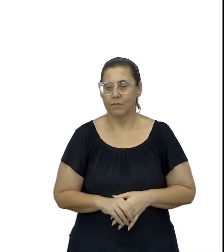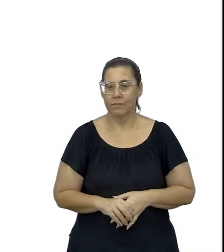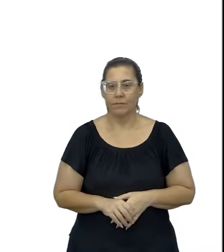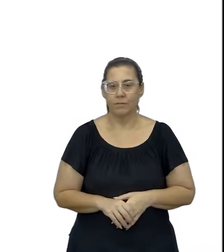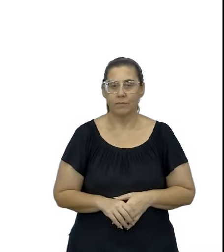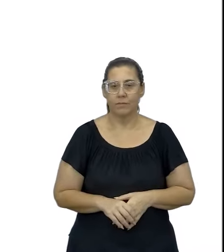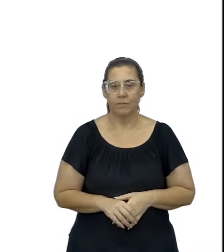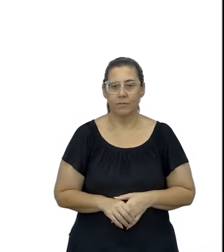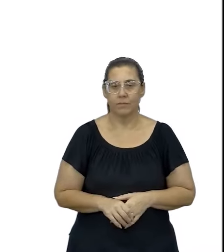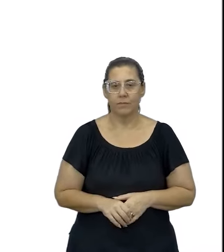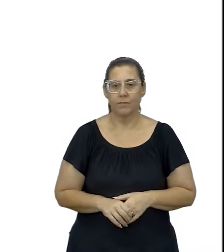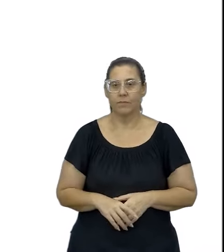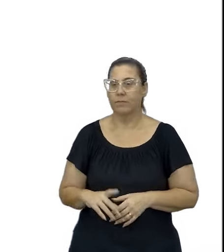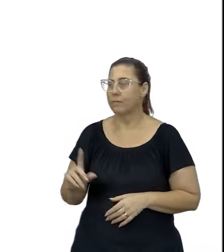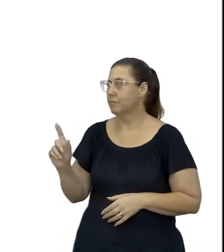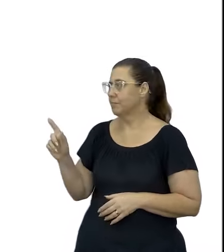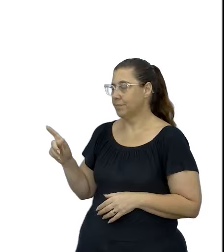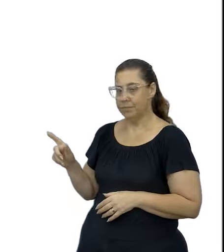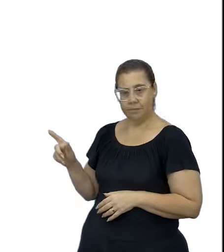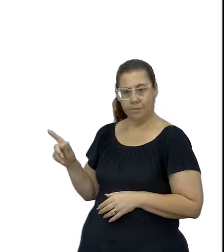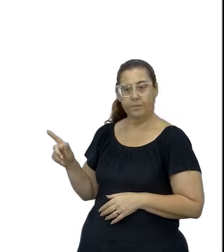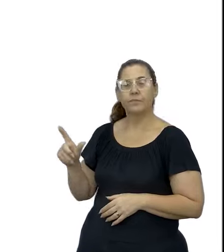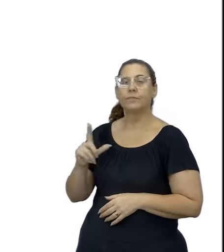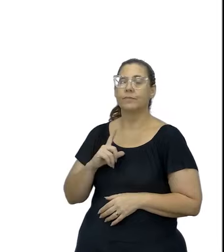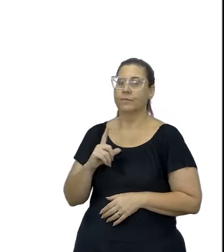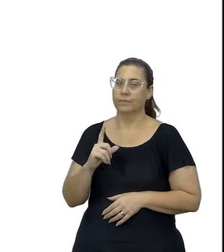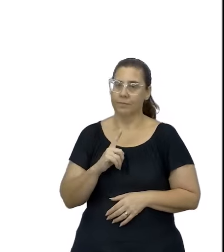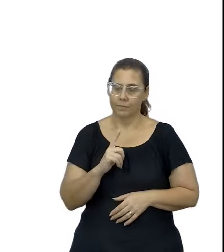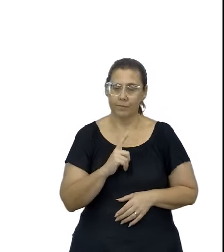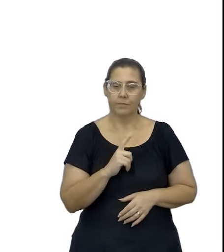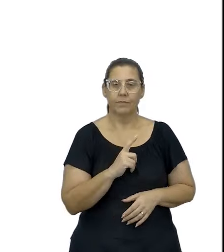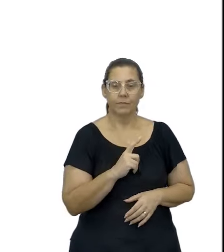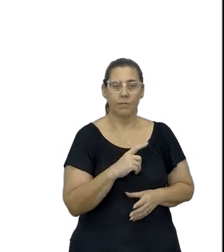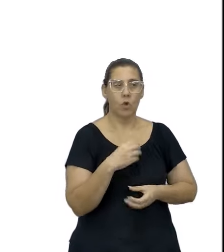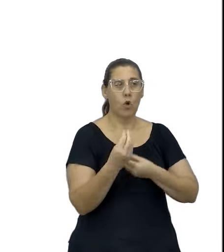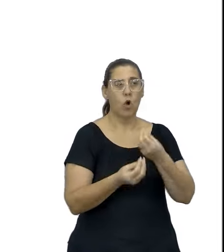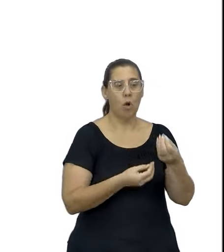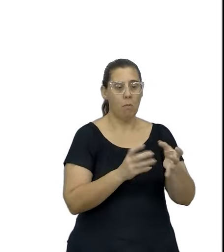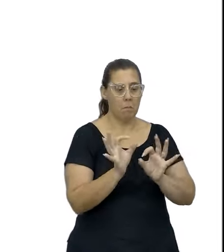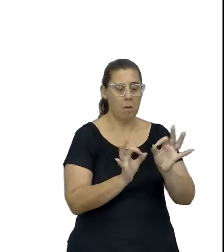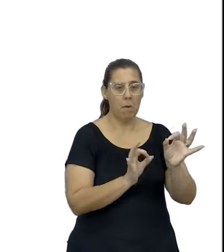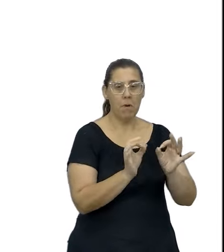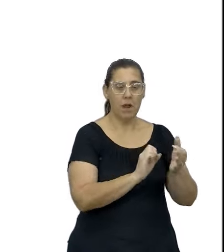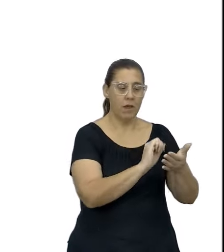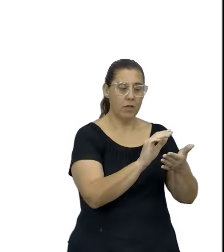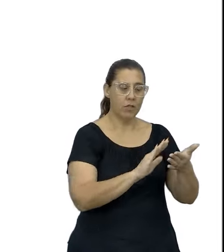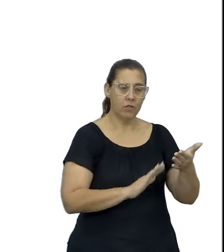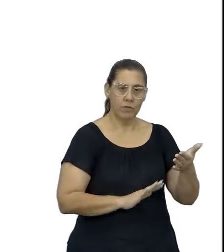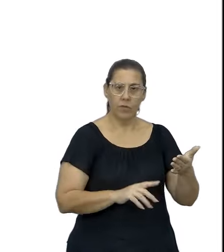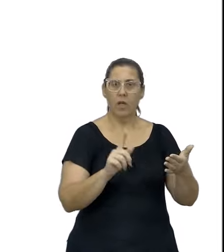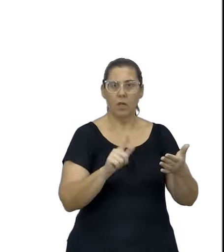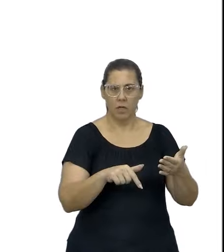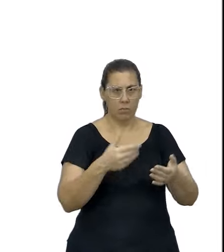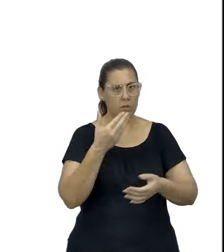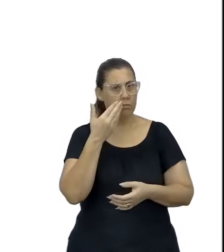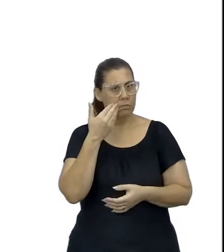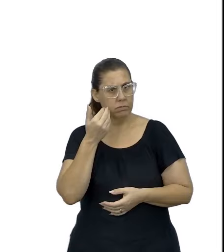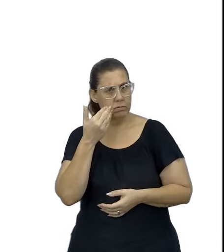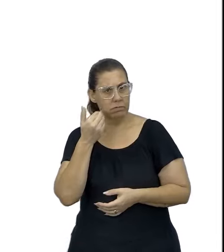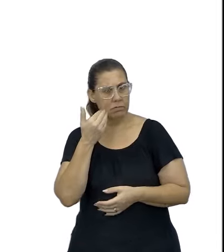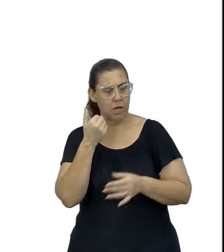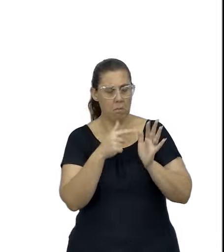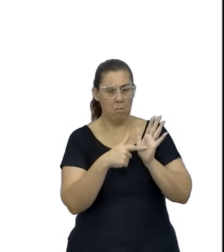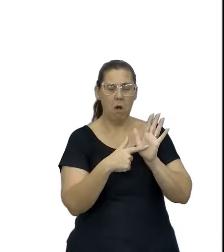Aqui, nós também trataremos da condução da atividade, que é um ponto que precisa ser explorado,